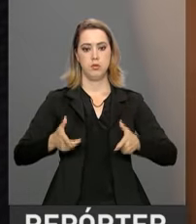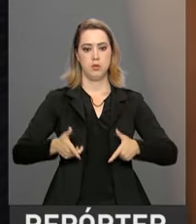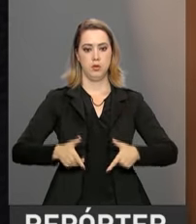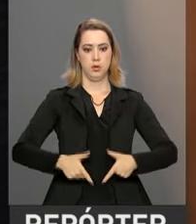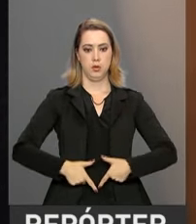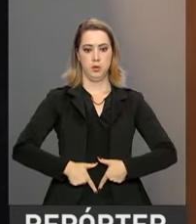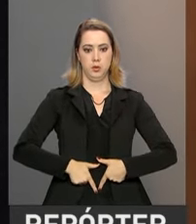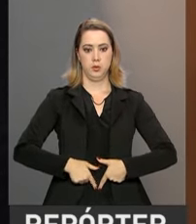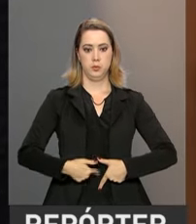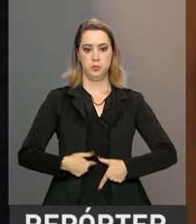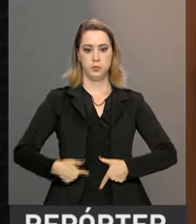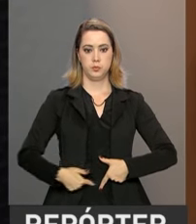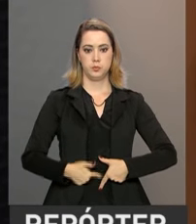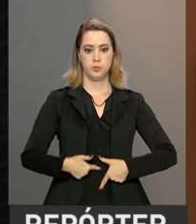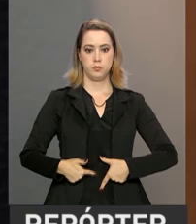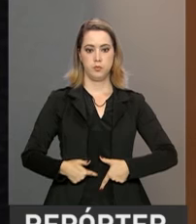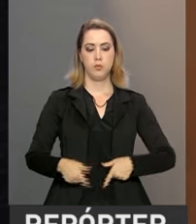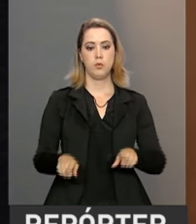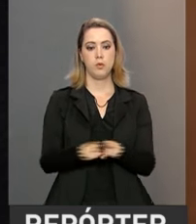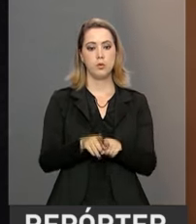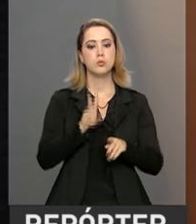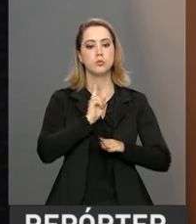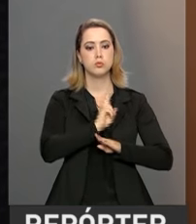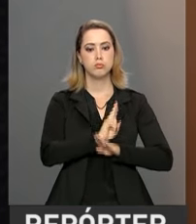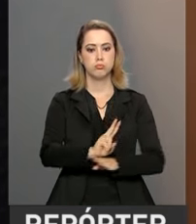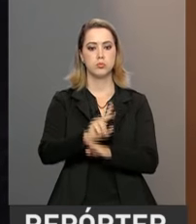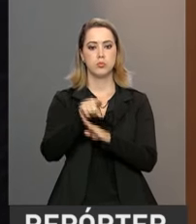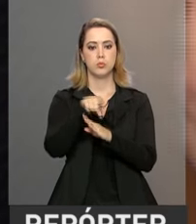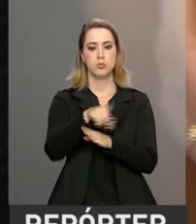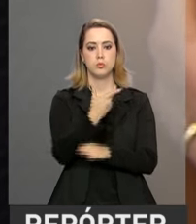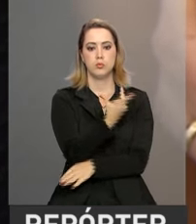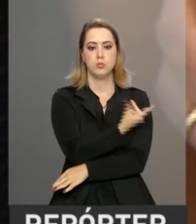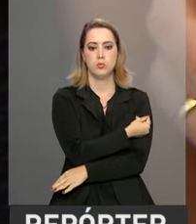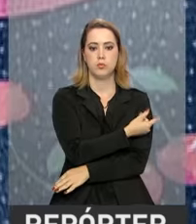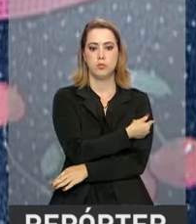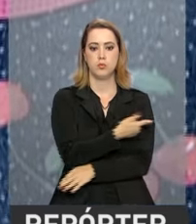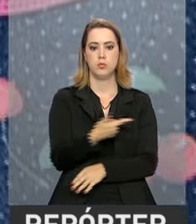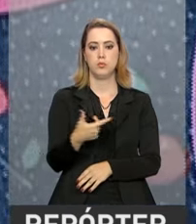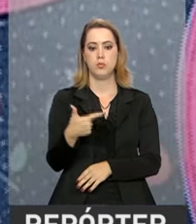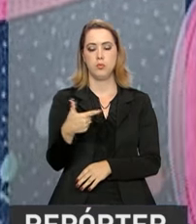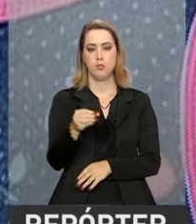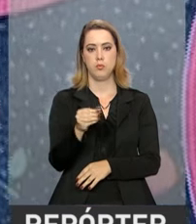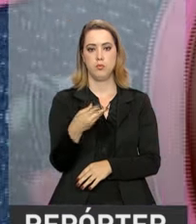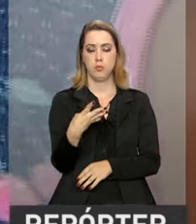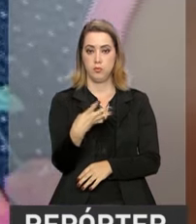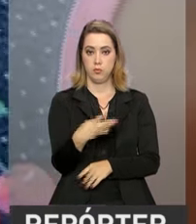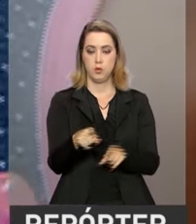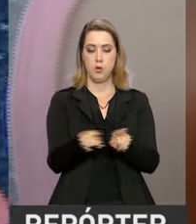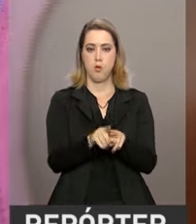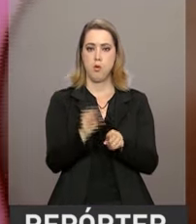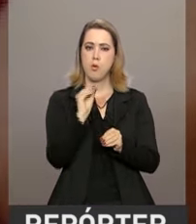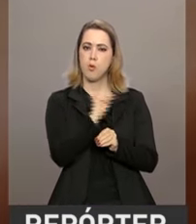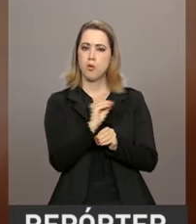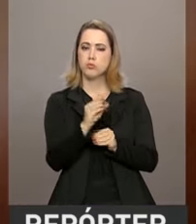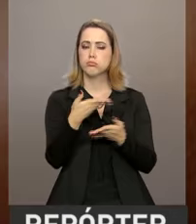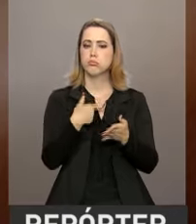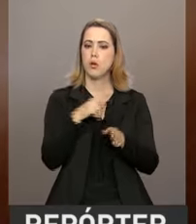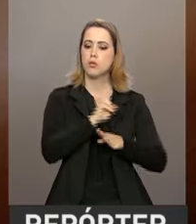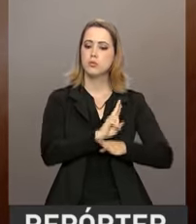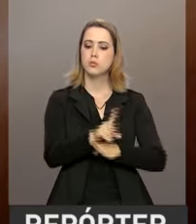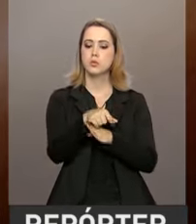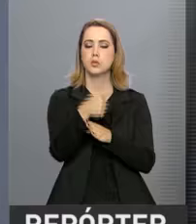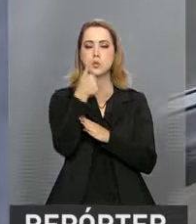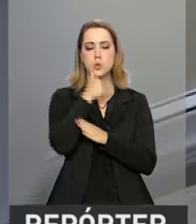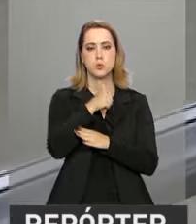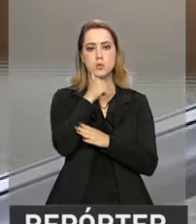já faz parte do Programa Nacional de Imunizações desde 2014 e era indicada para meninas de 9 a